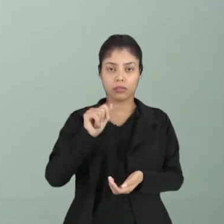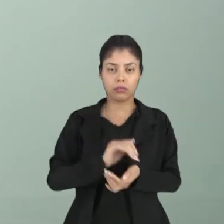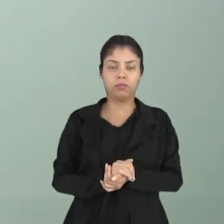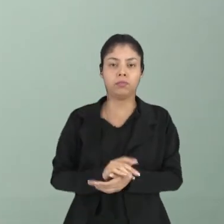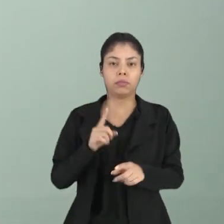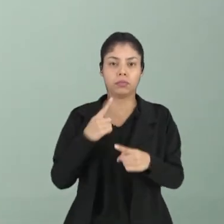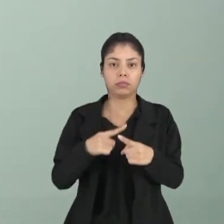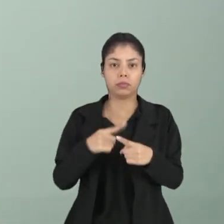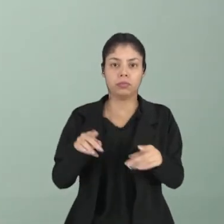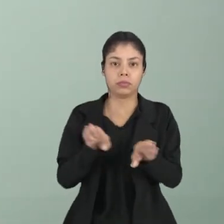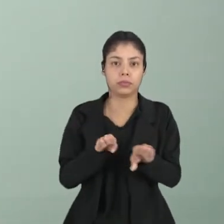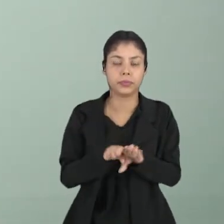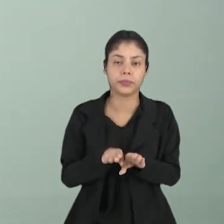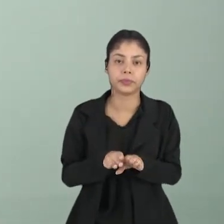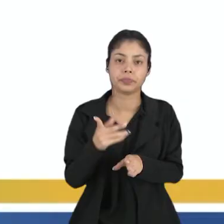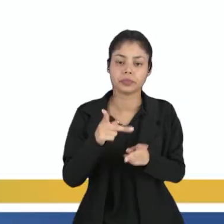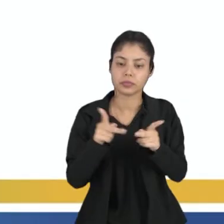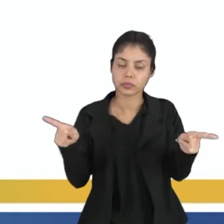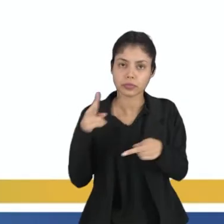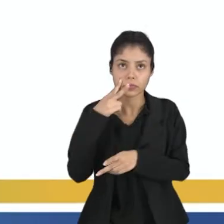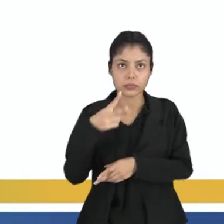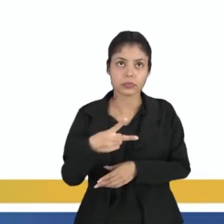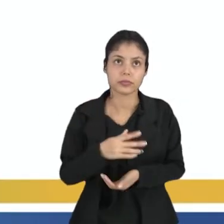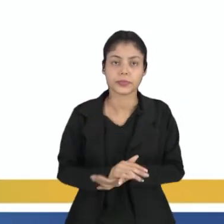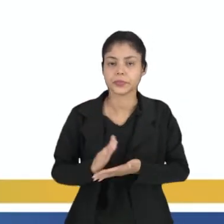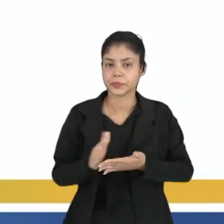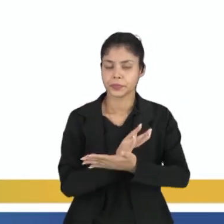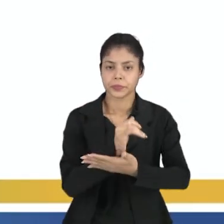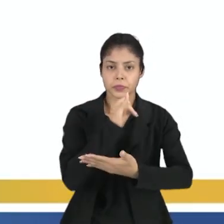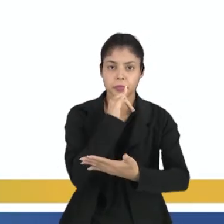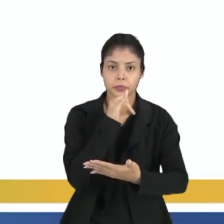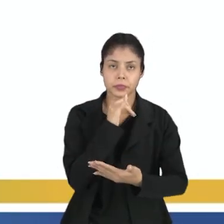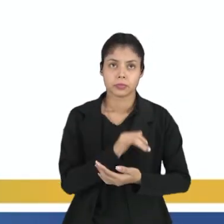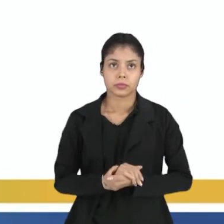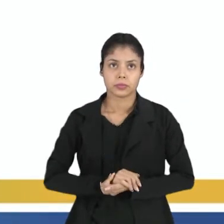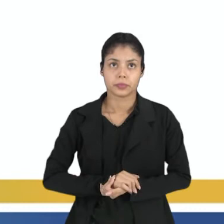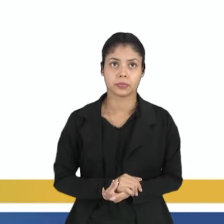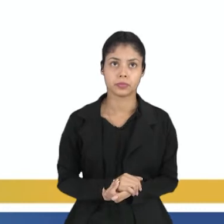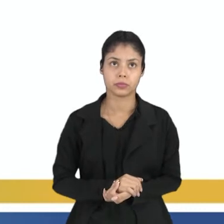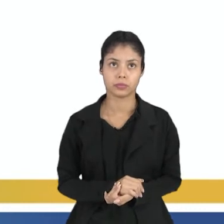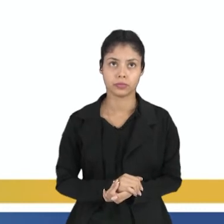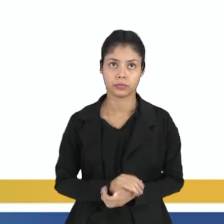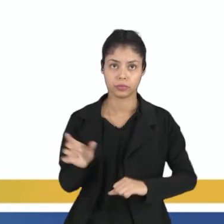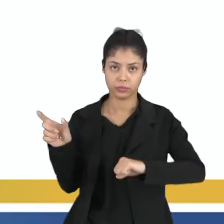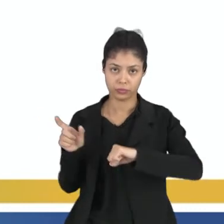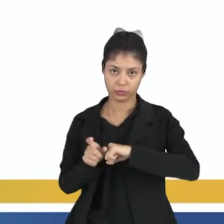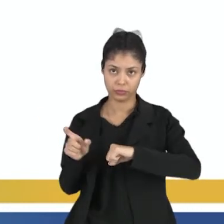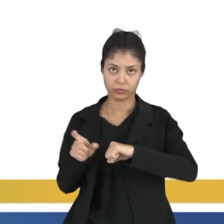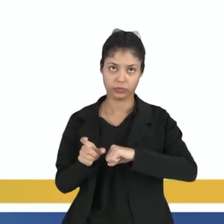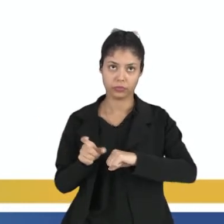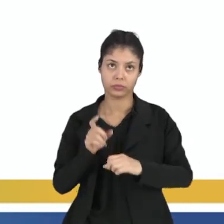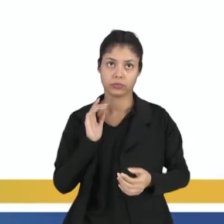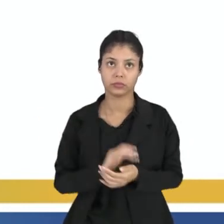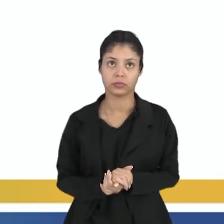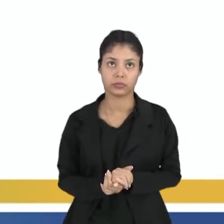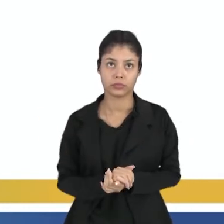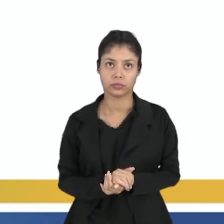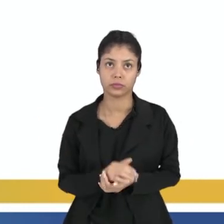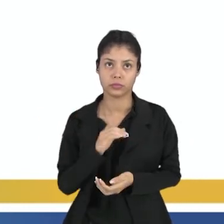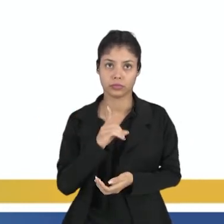por uma preposição. Vejamos alguns exemplos. Aí,